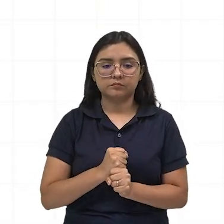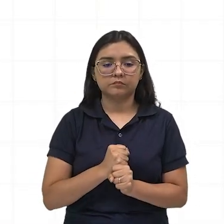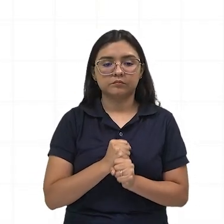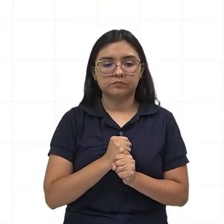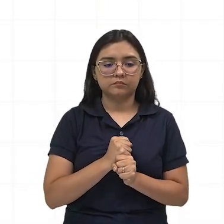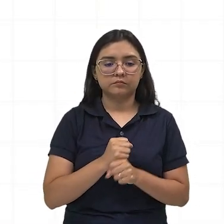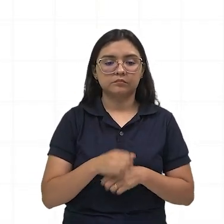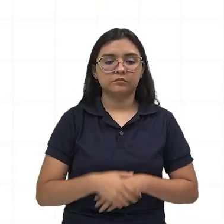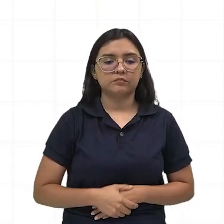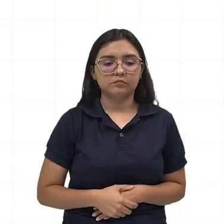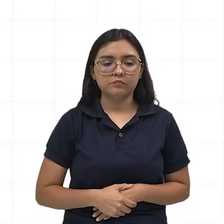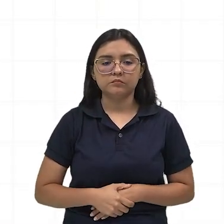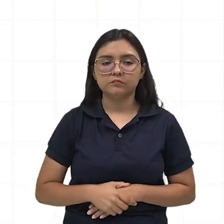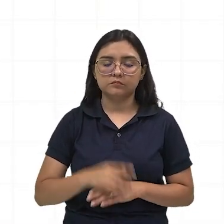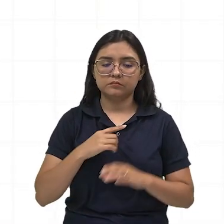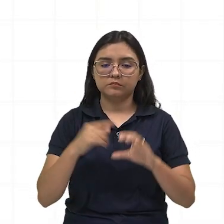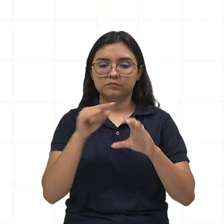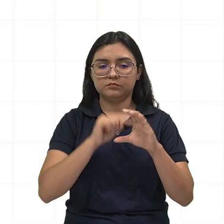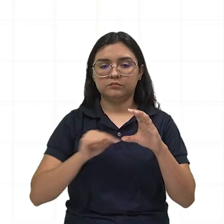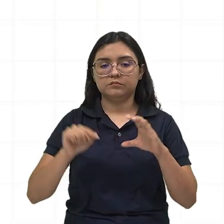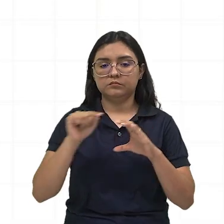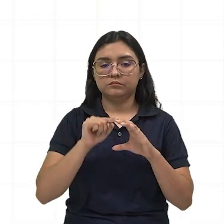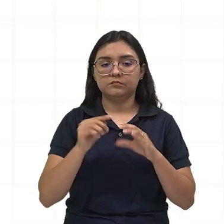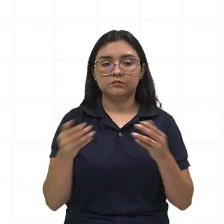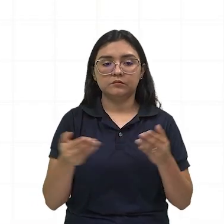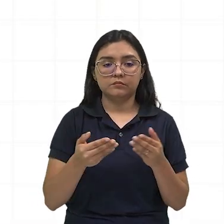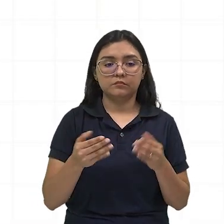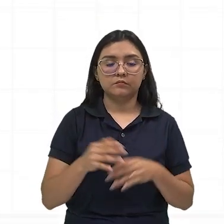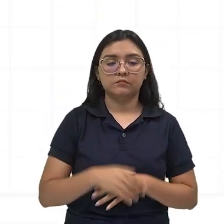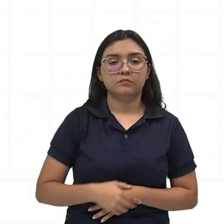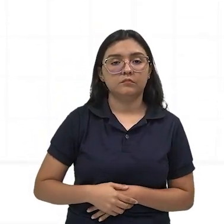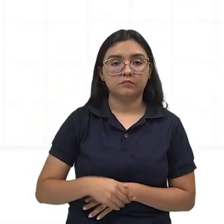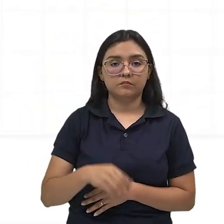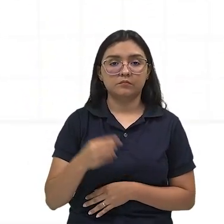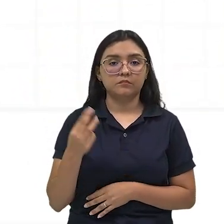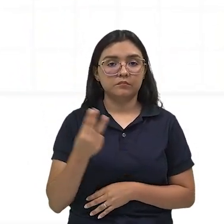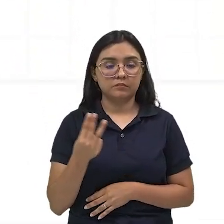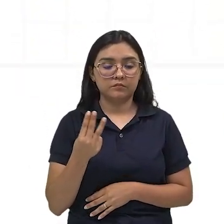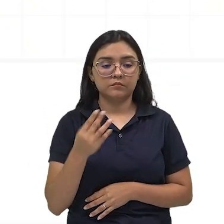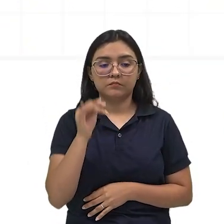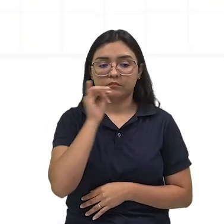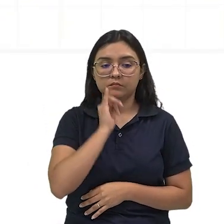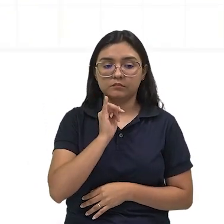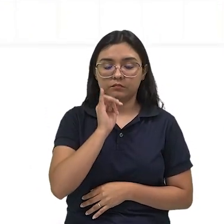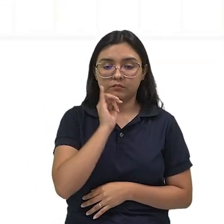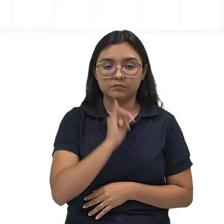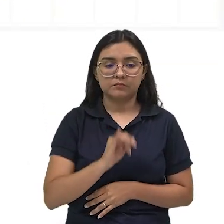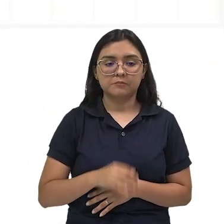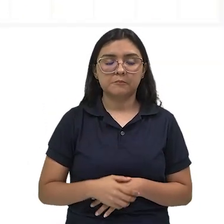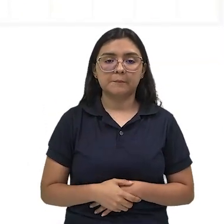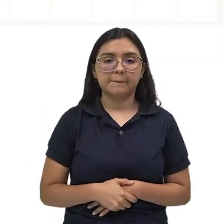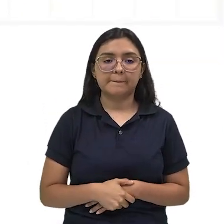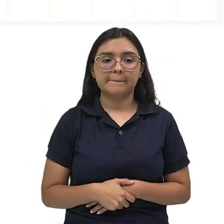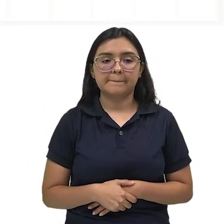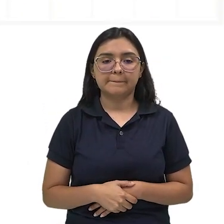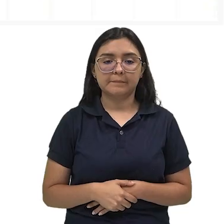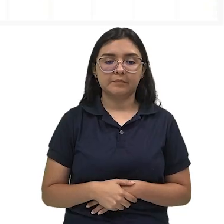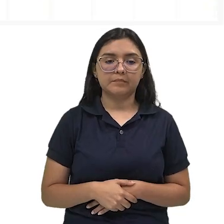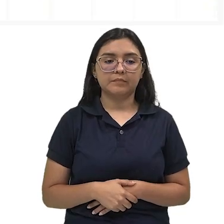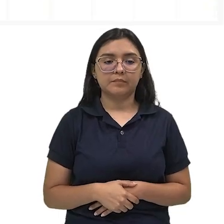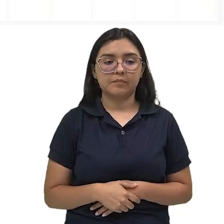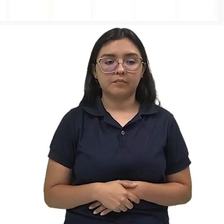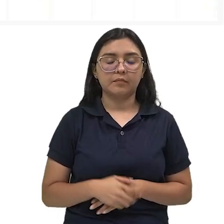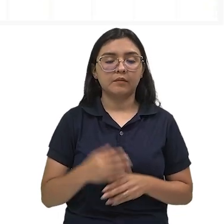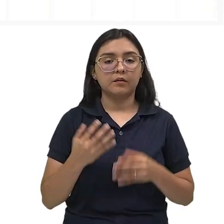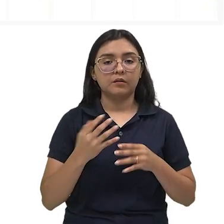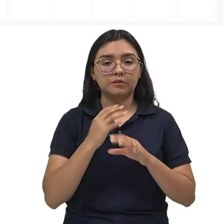o comprimento dessa circunferência. Agora, no exemplo 3, olha. Eu quero, um exemplo 3 vai ser esse. Eu